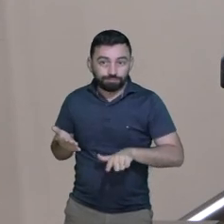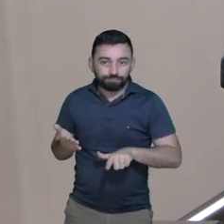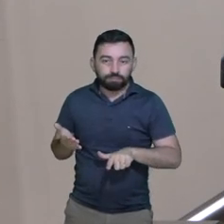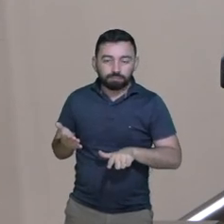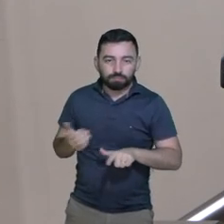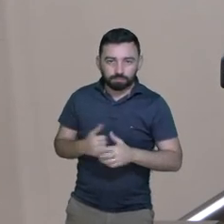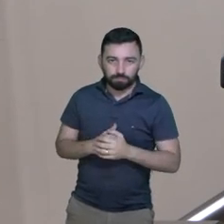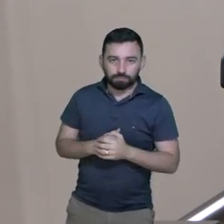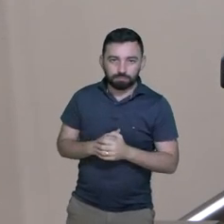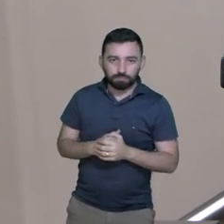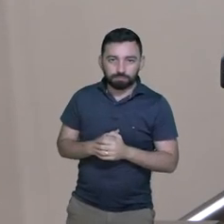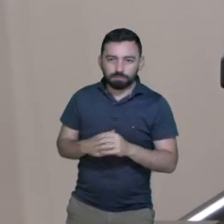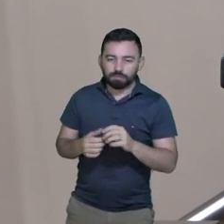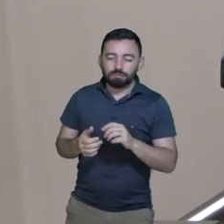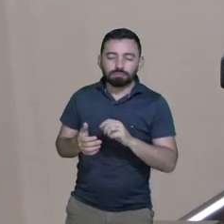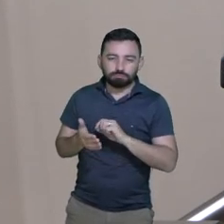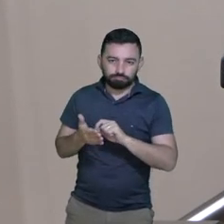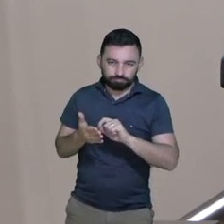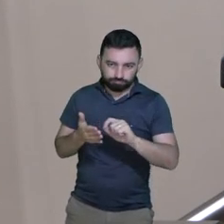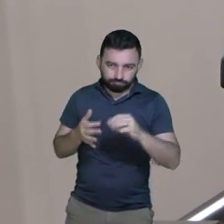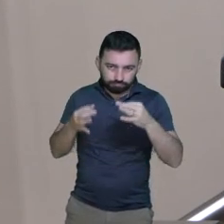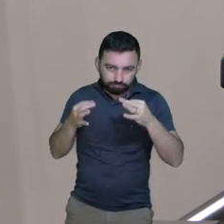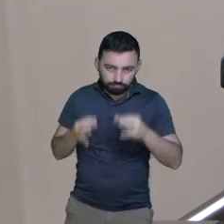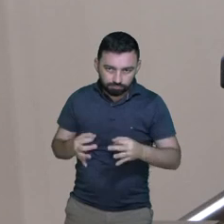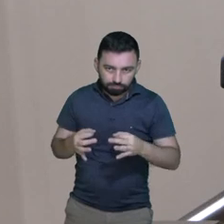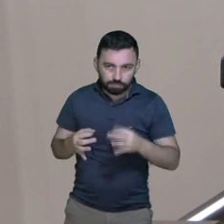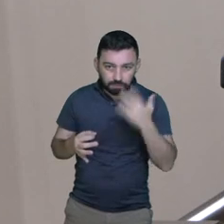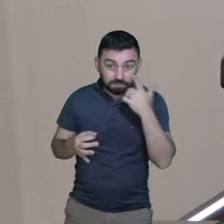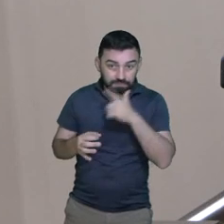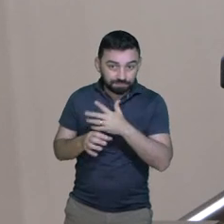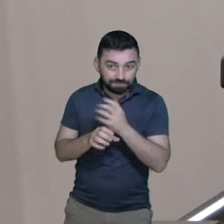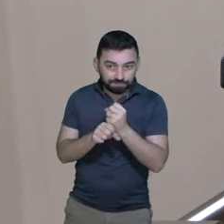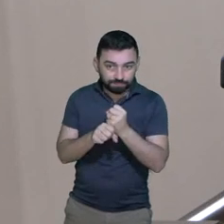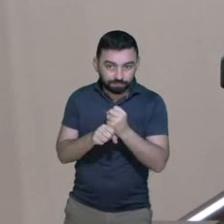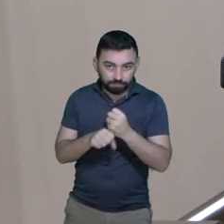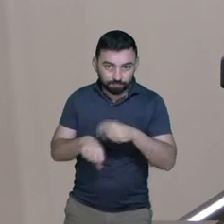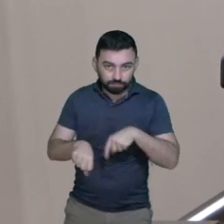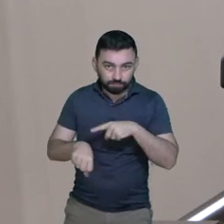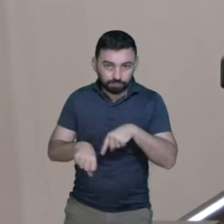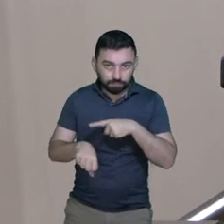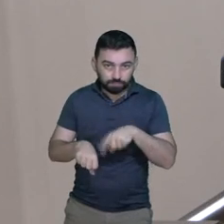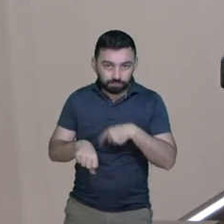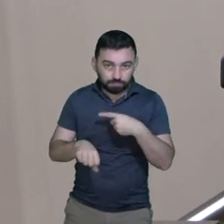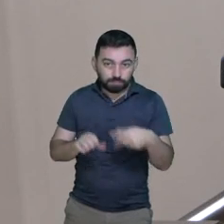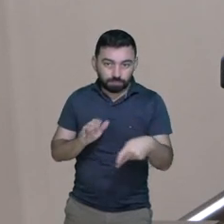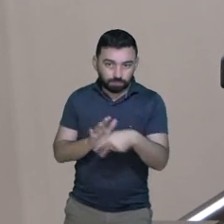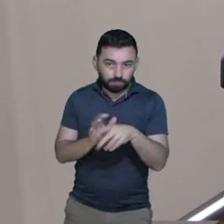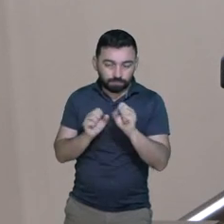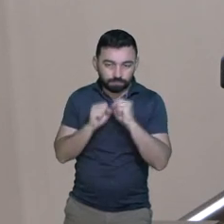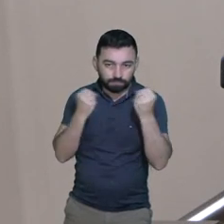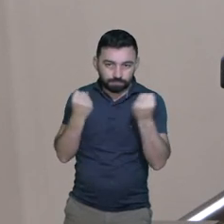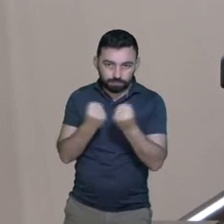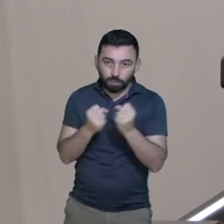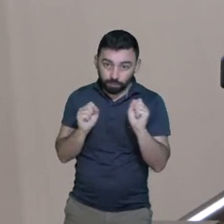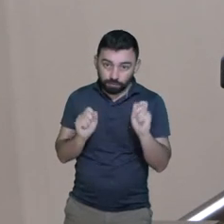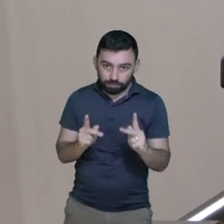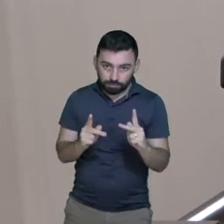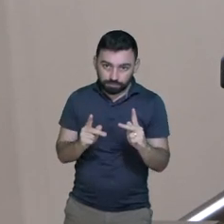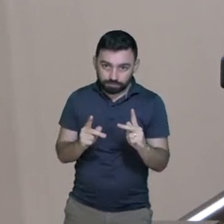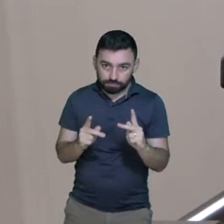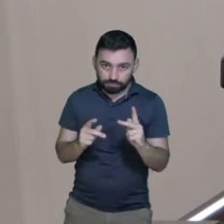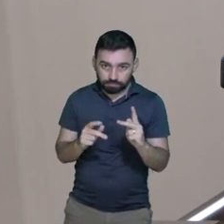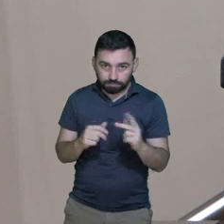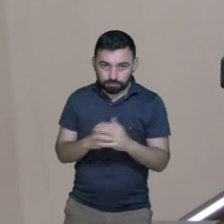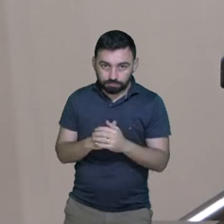eh faz tudo direitinho aí para computar as horas e do seminário tá bom quem não passou a mesa do